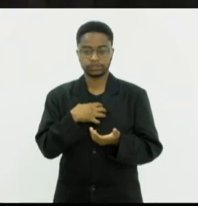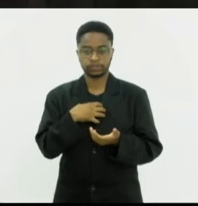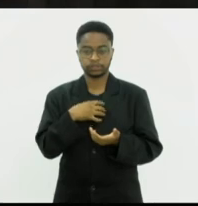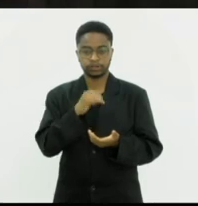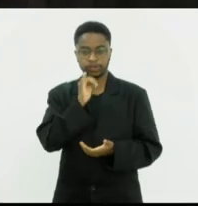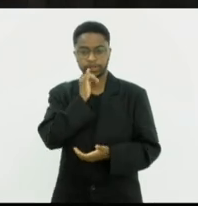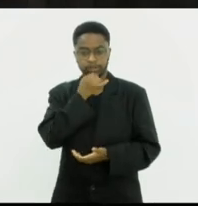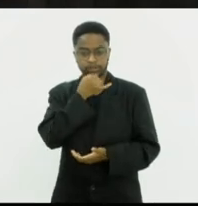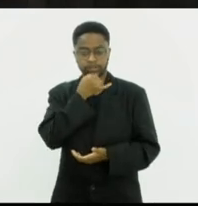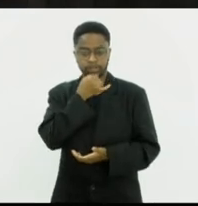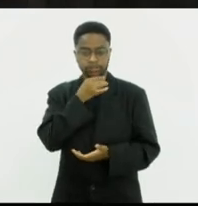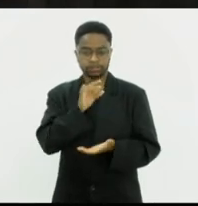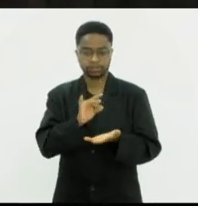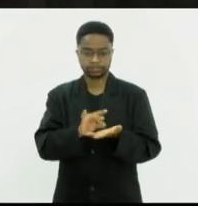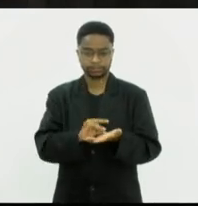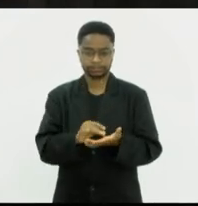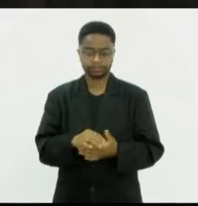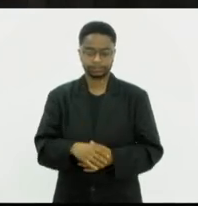tristeza